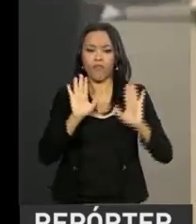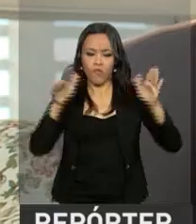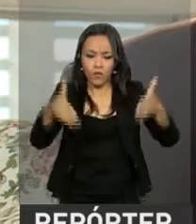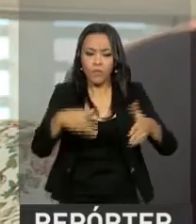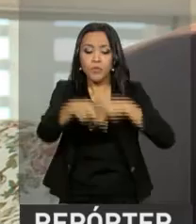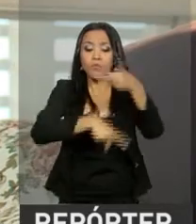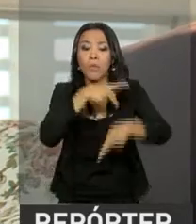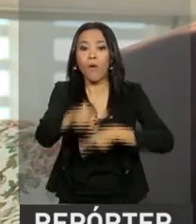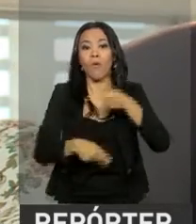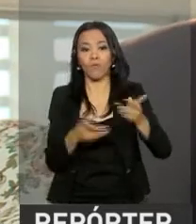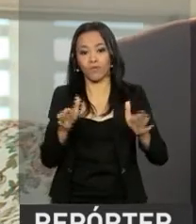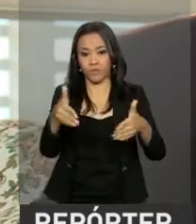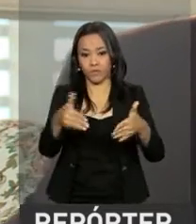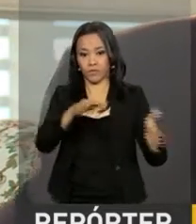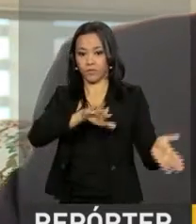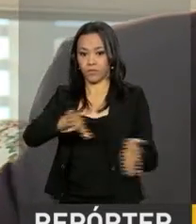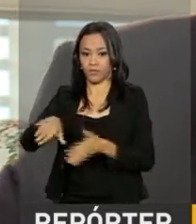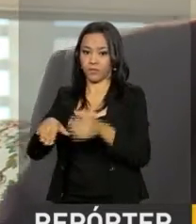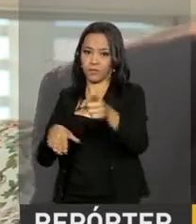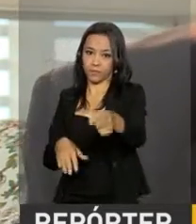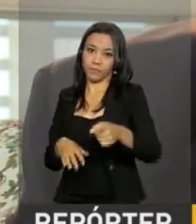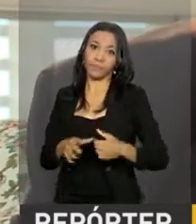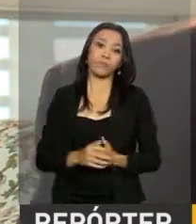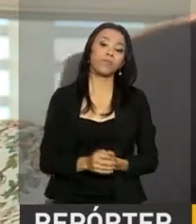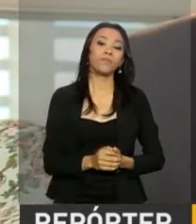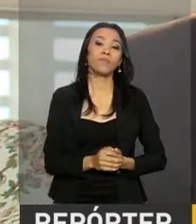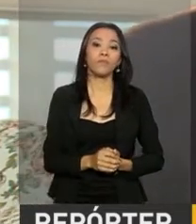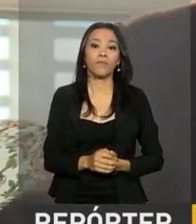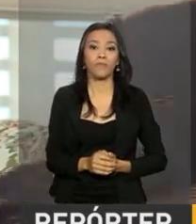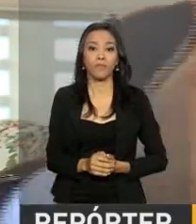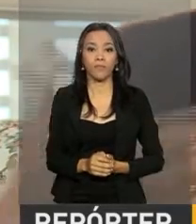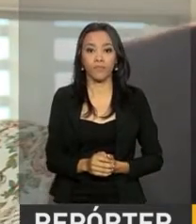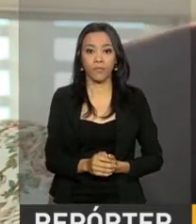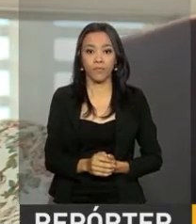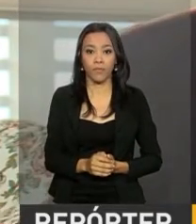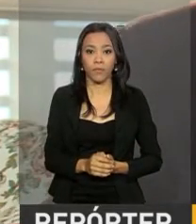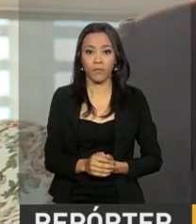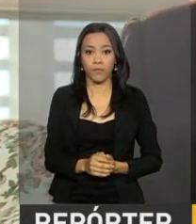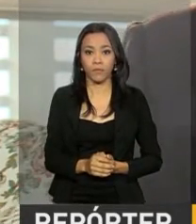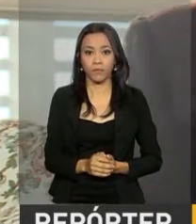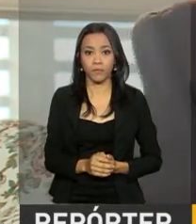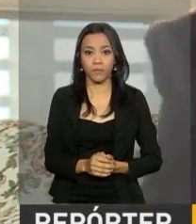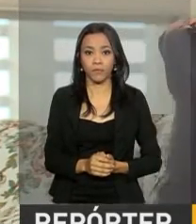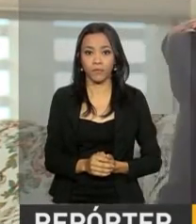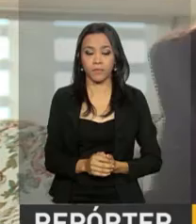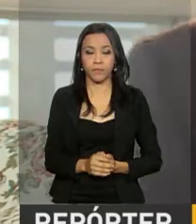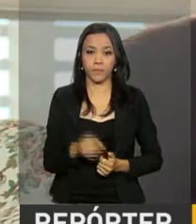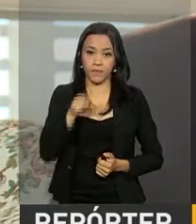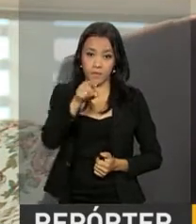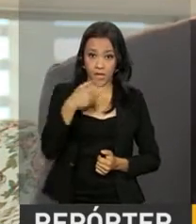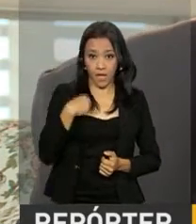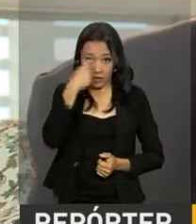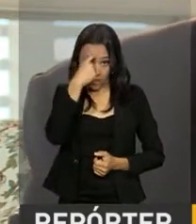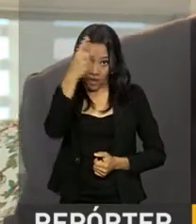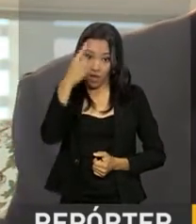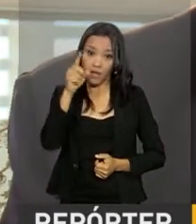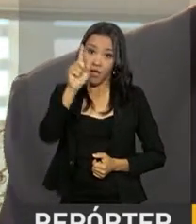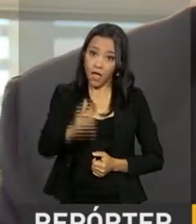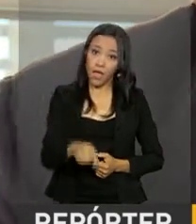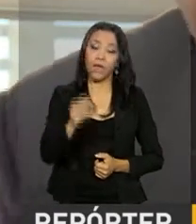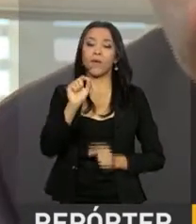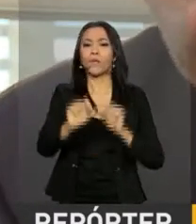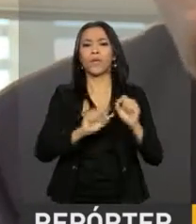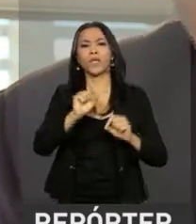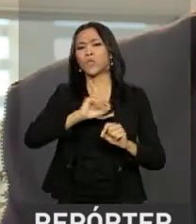BRICS. So basically the idea is to get together and take. Basicamente, a ideia é se juntar e levar